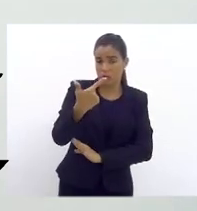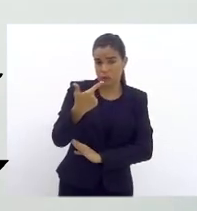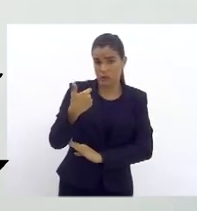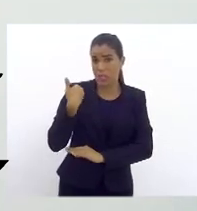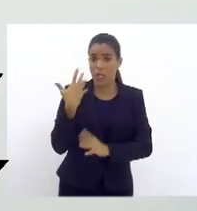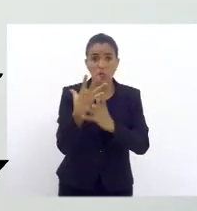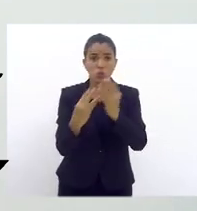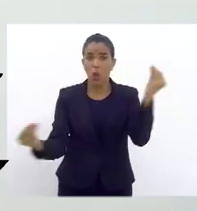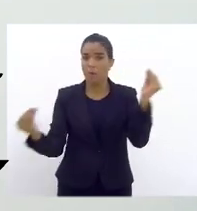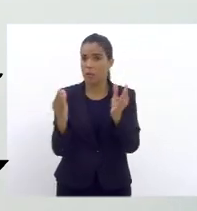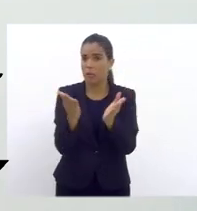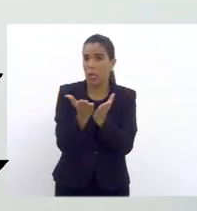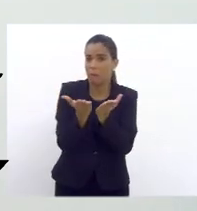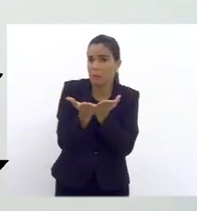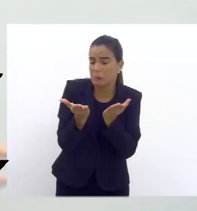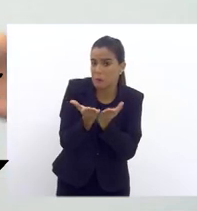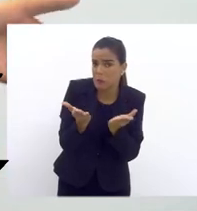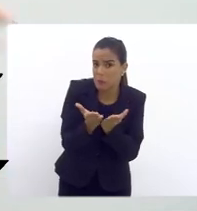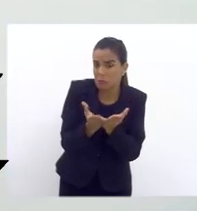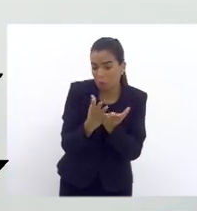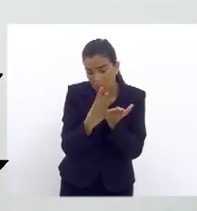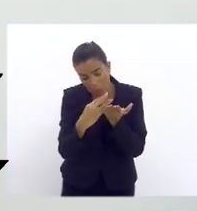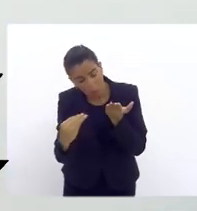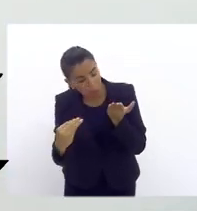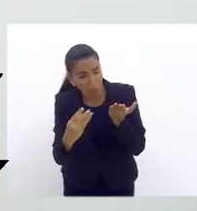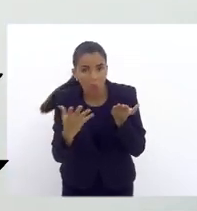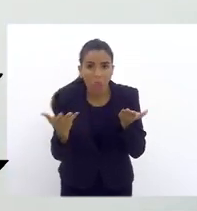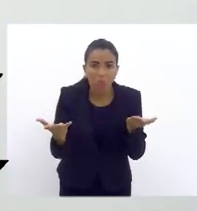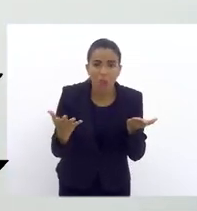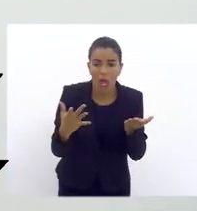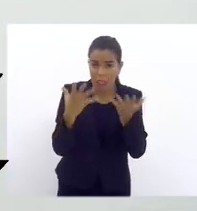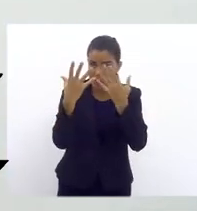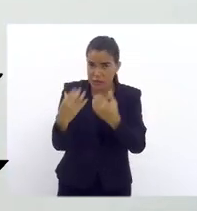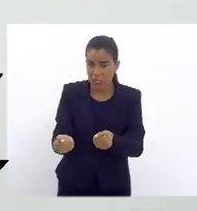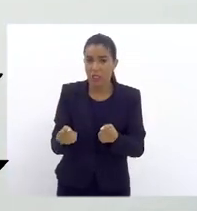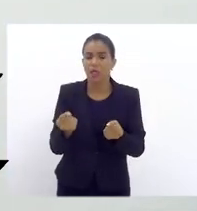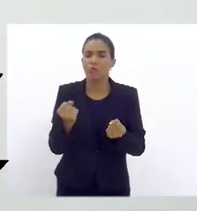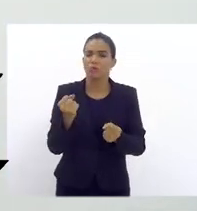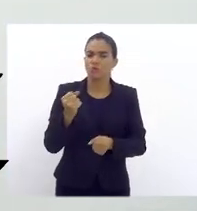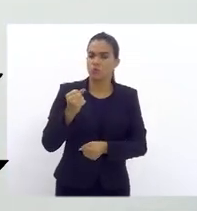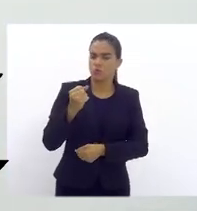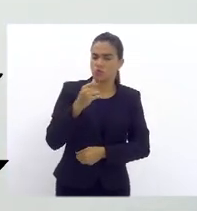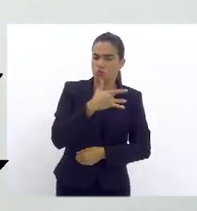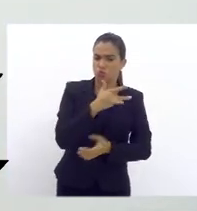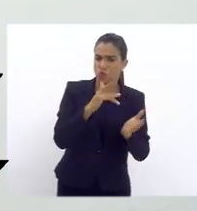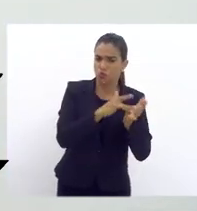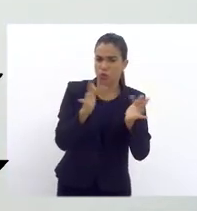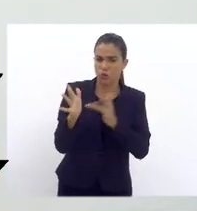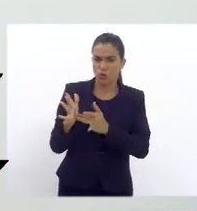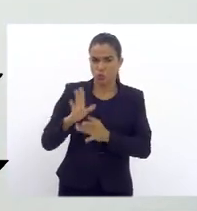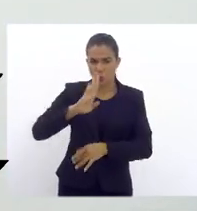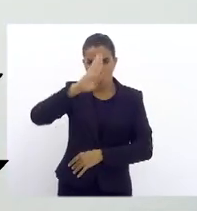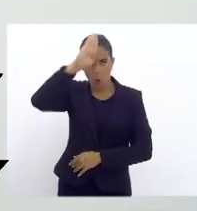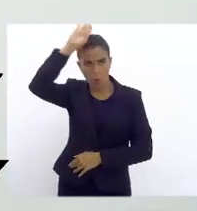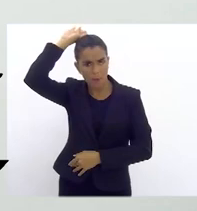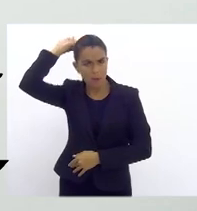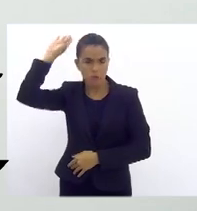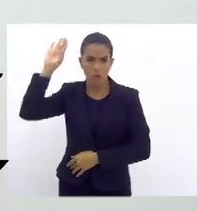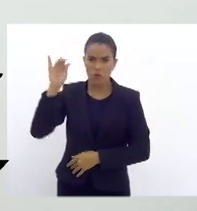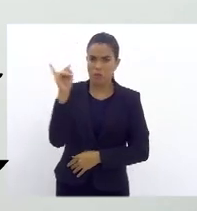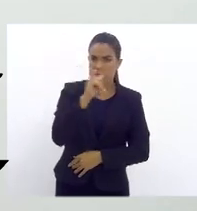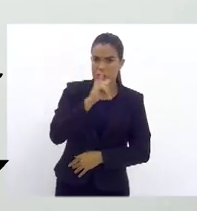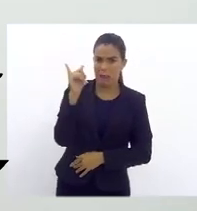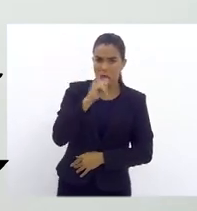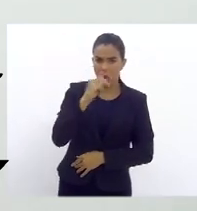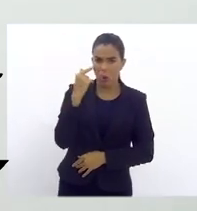ele some da Bíblia ninguém sabe o endereço dele e aí a gente aceita um Jesus Romano um Jesus italiano Jesus francês um